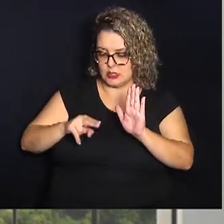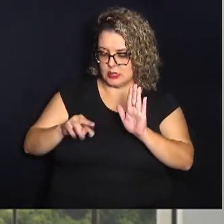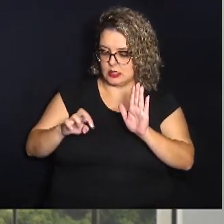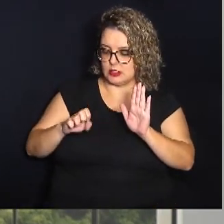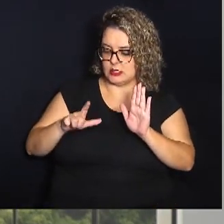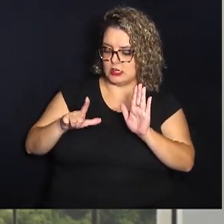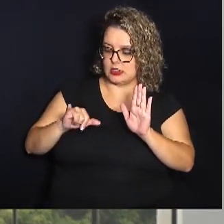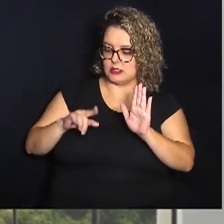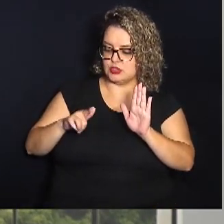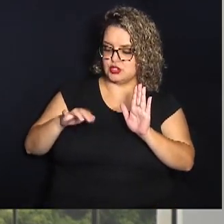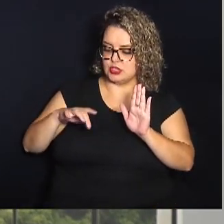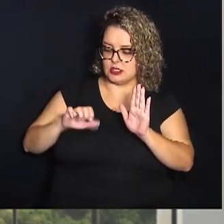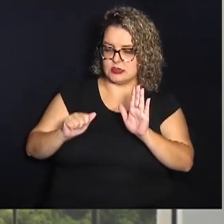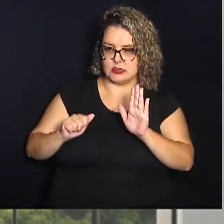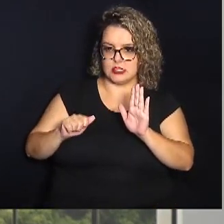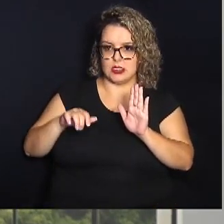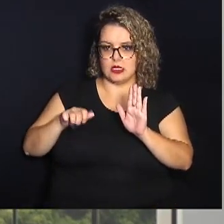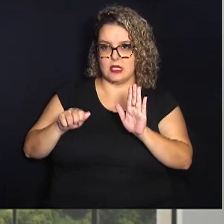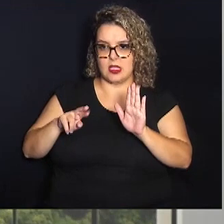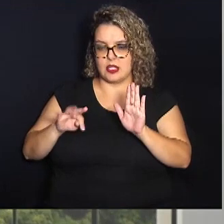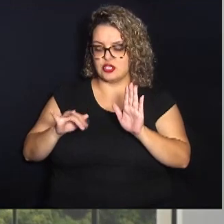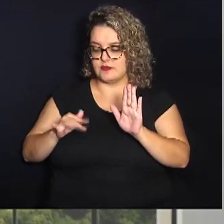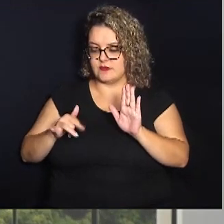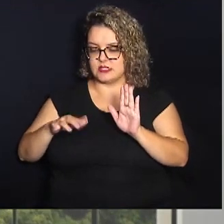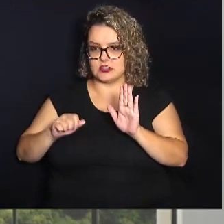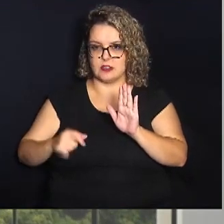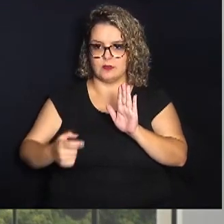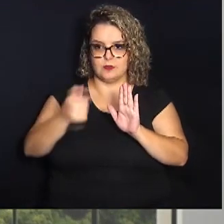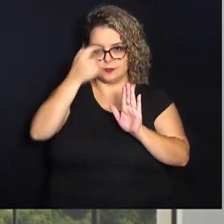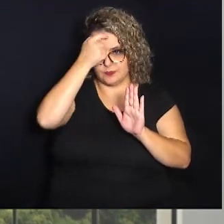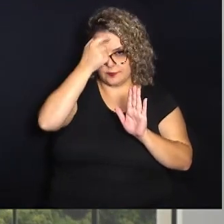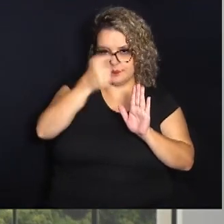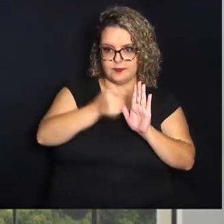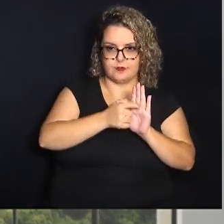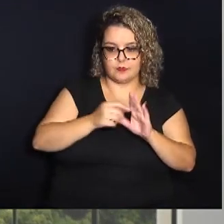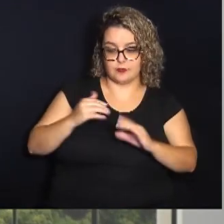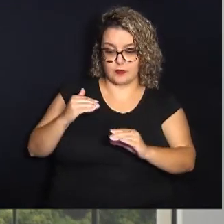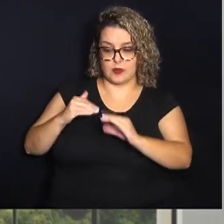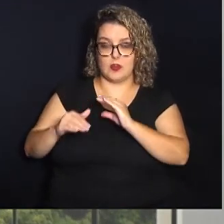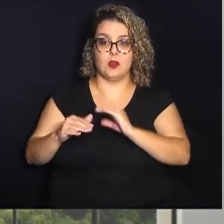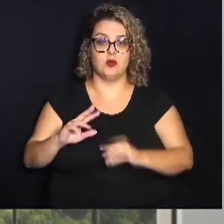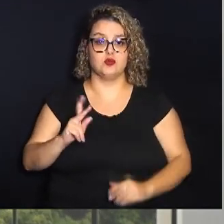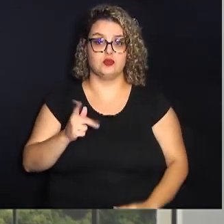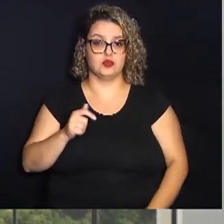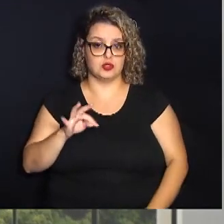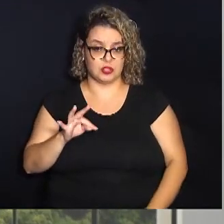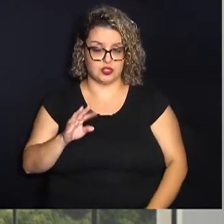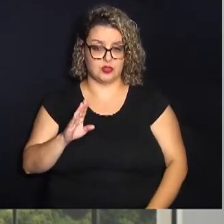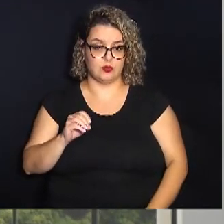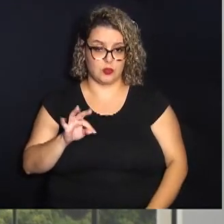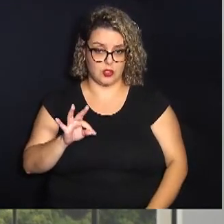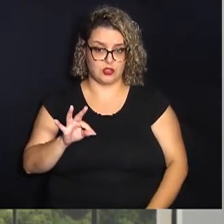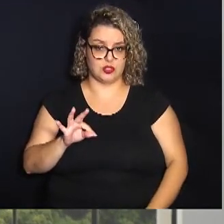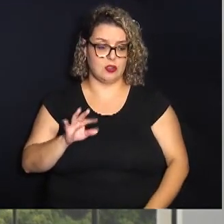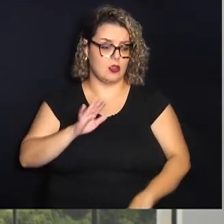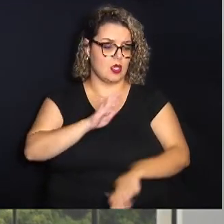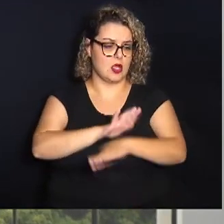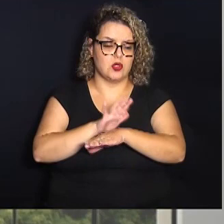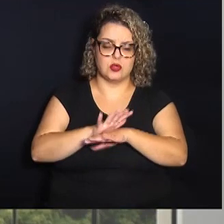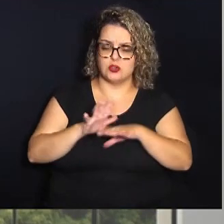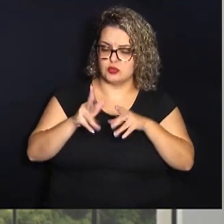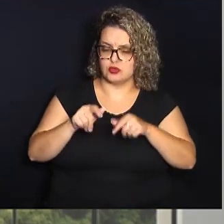mensagem via WhatsApp disparada por um chatbot, que até o Fausto falou há pouco, que auxilia toda